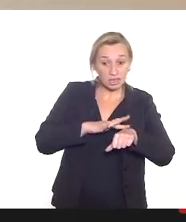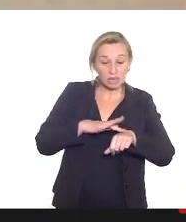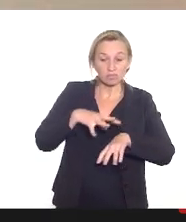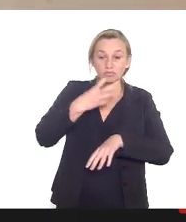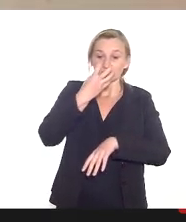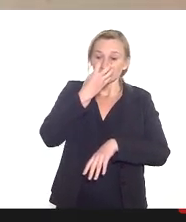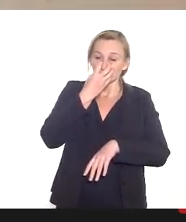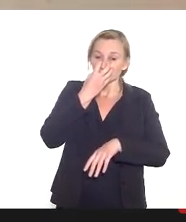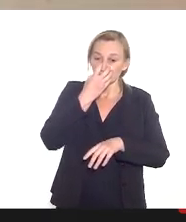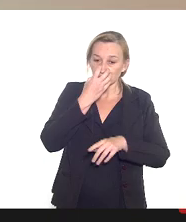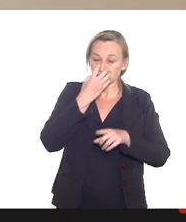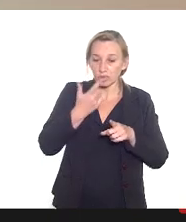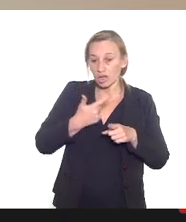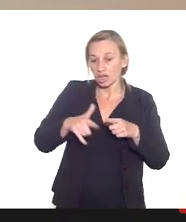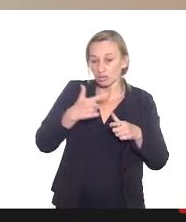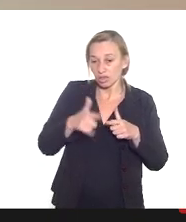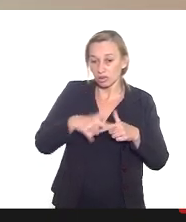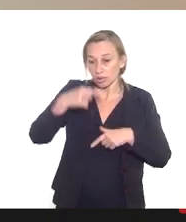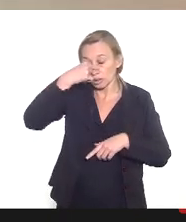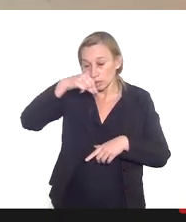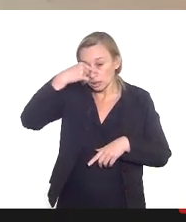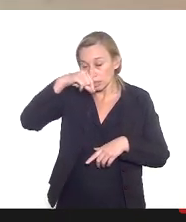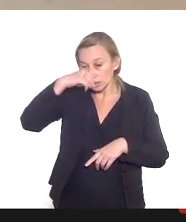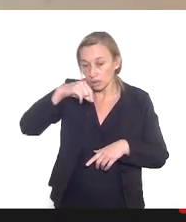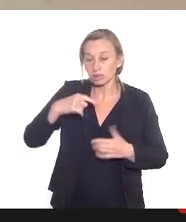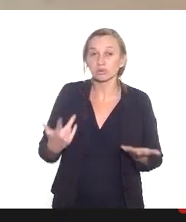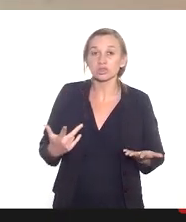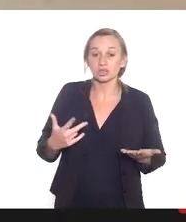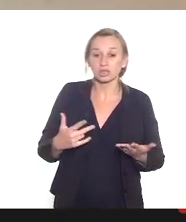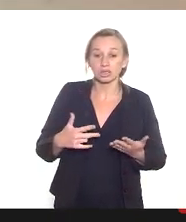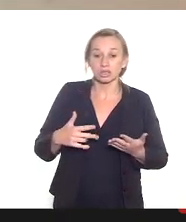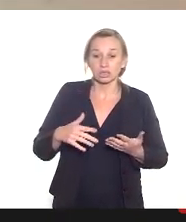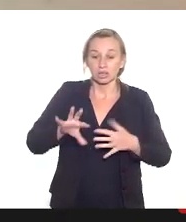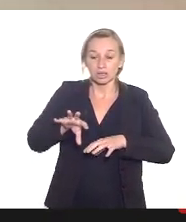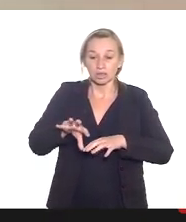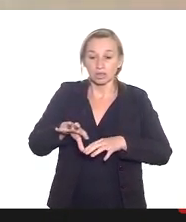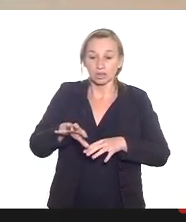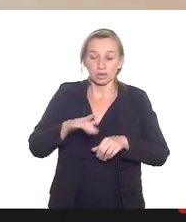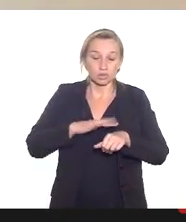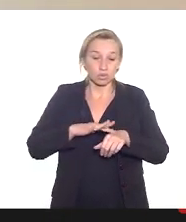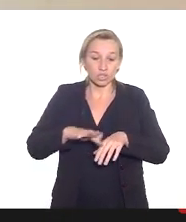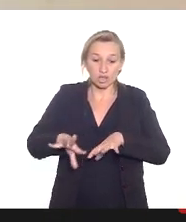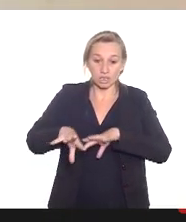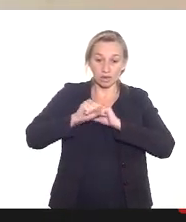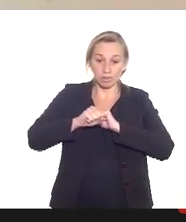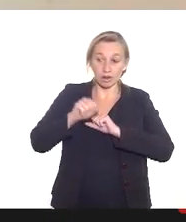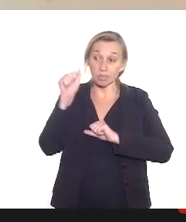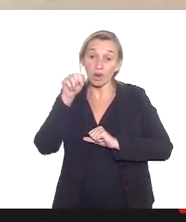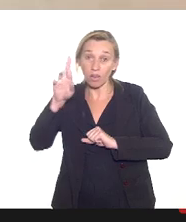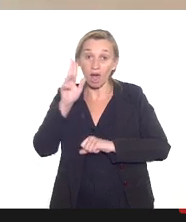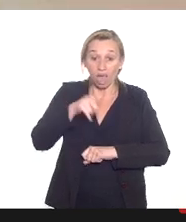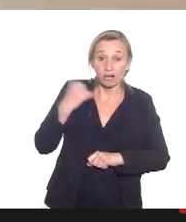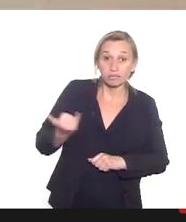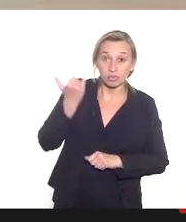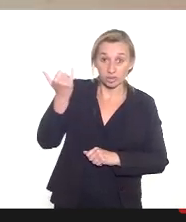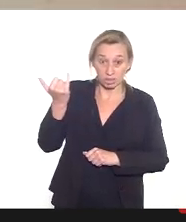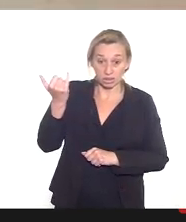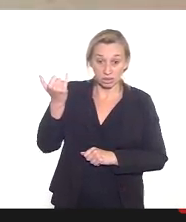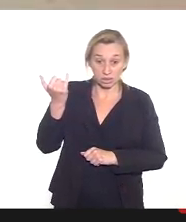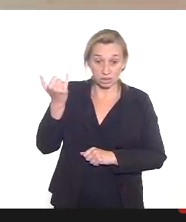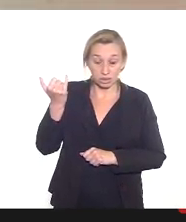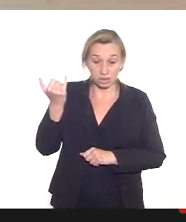respiratórias gripes né Eu acho doenças transmitidas pelo ar são importantes